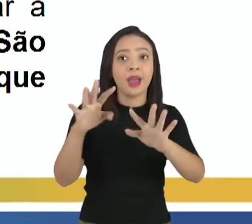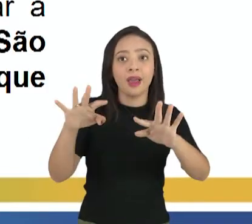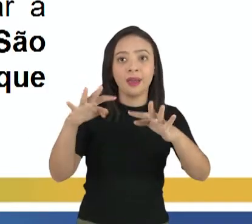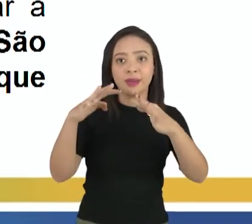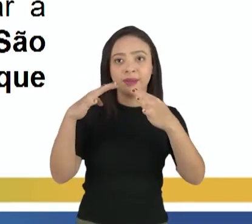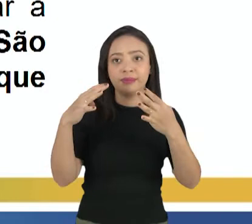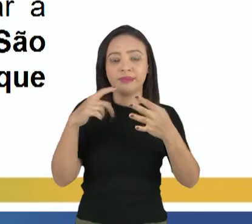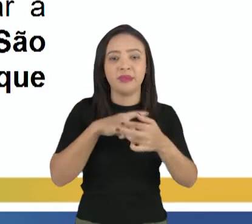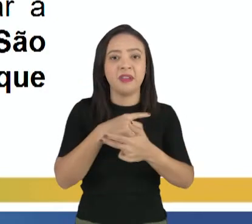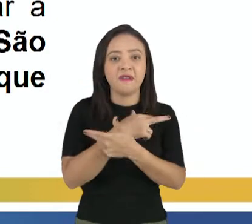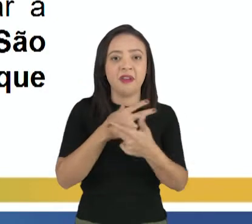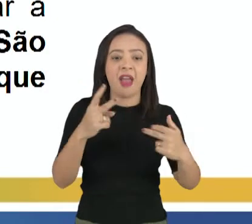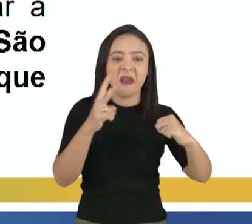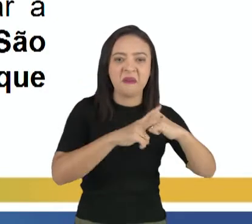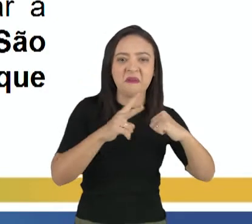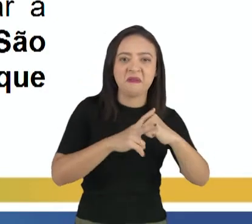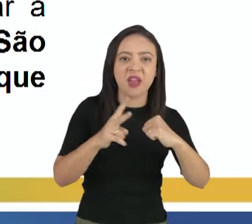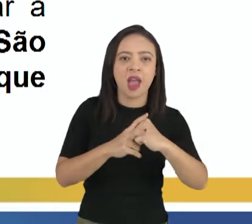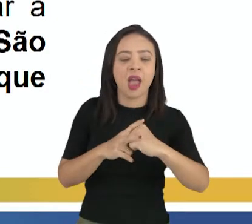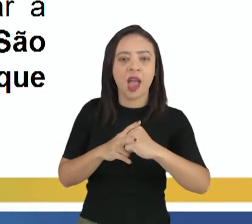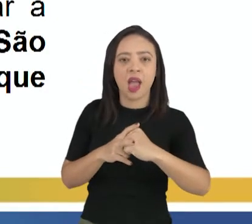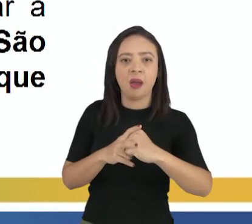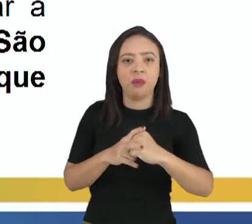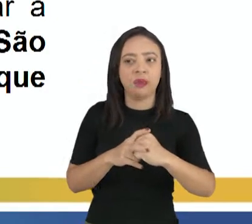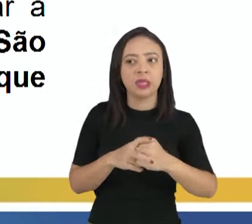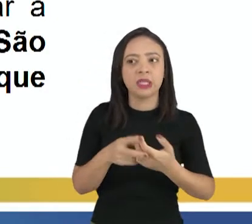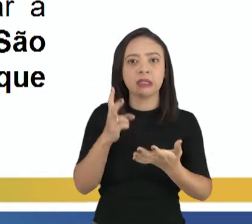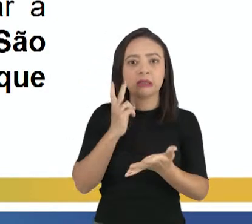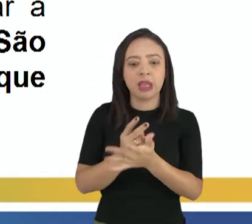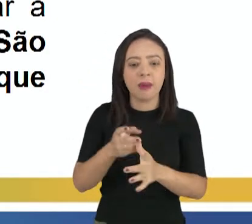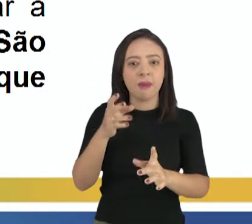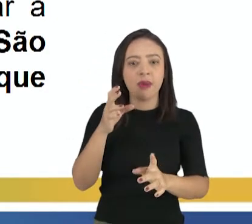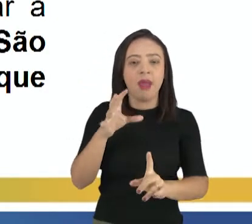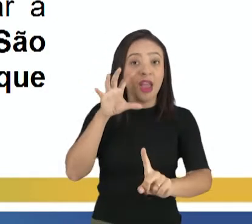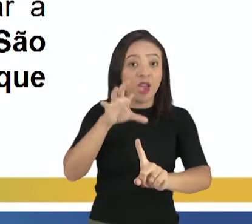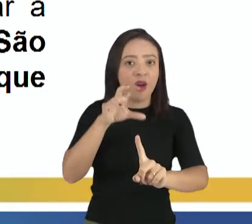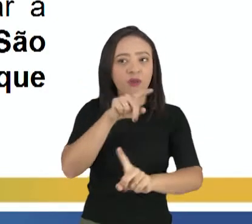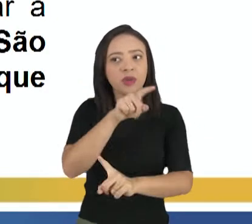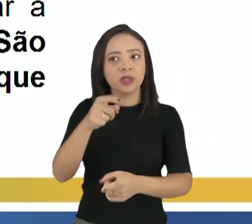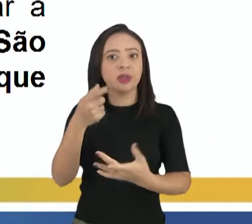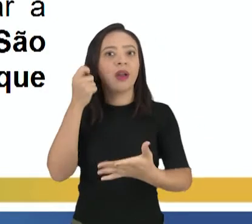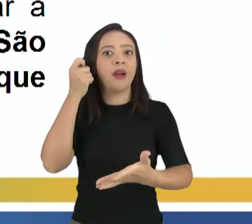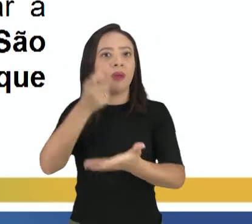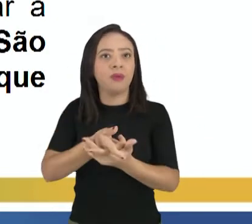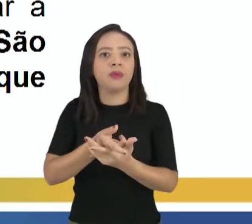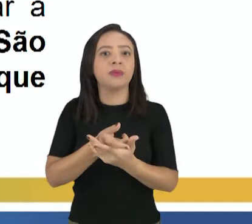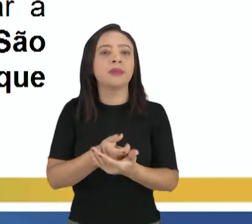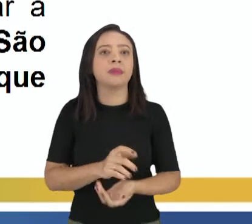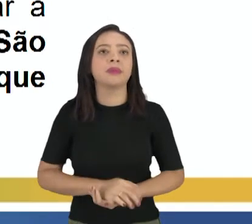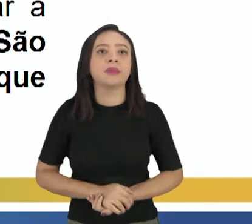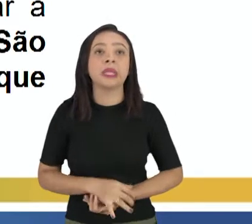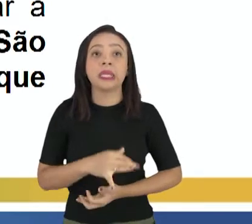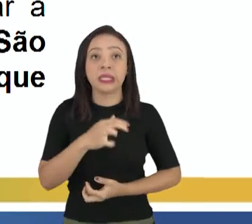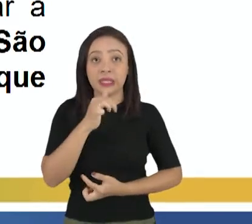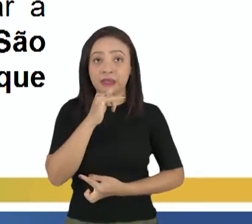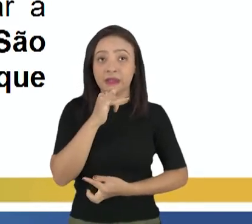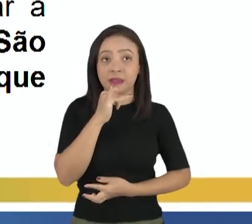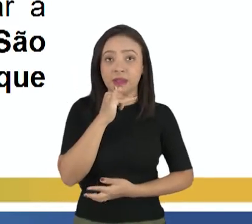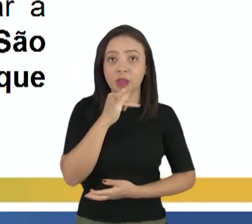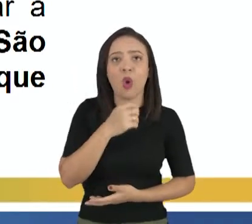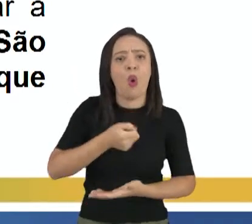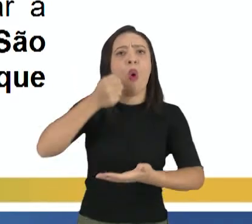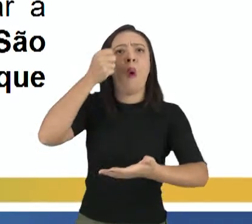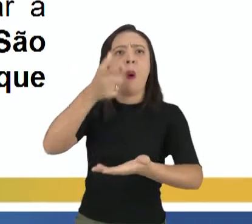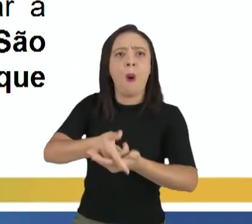São repletos de verbos no imperativo, o modo verbal que oferece ordem. Como?